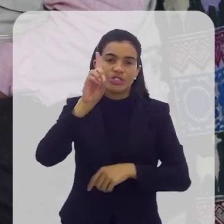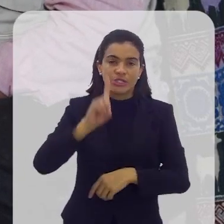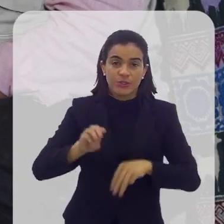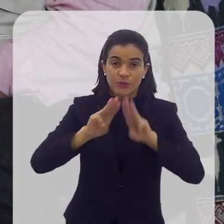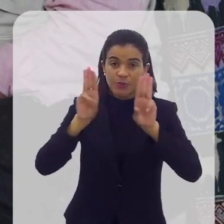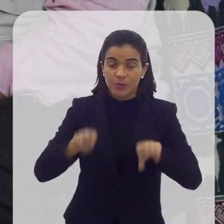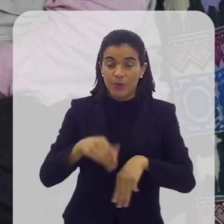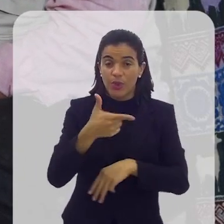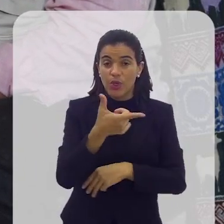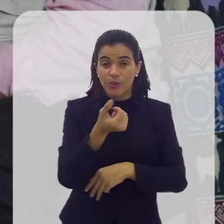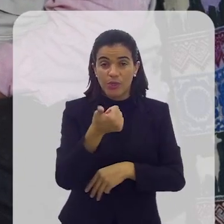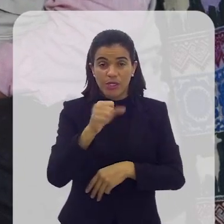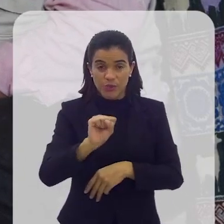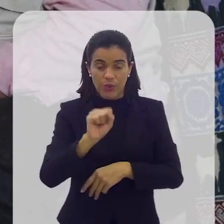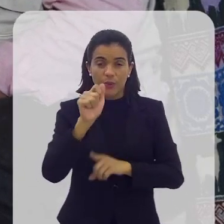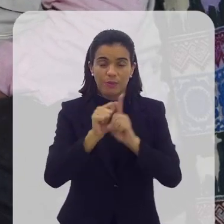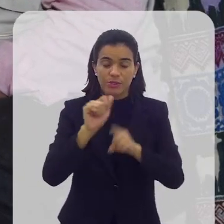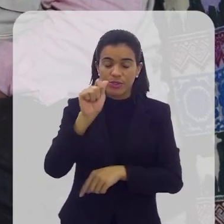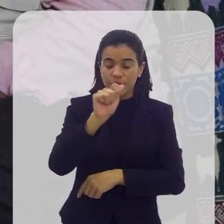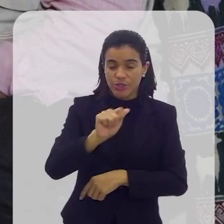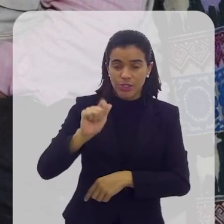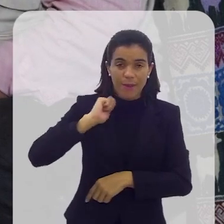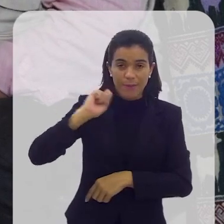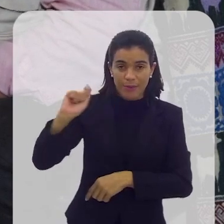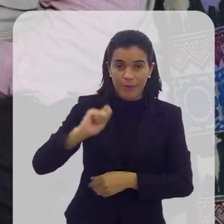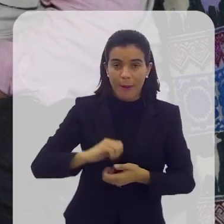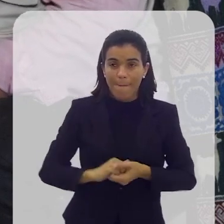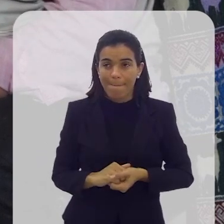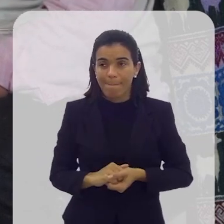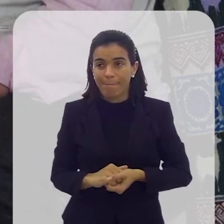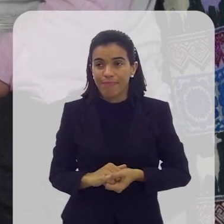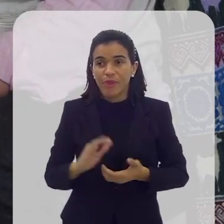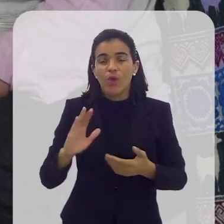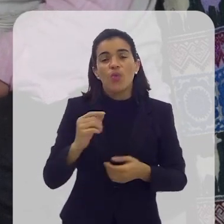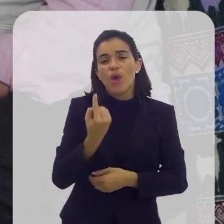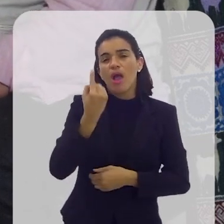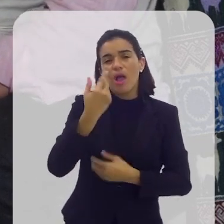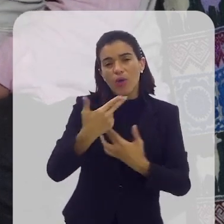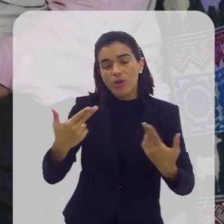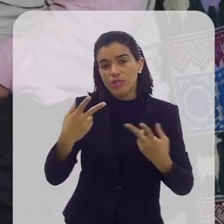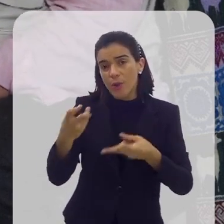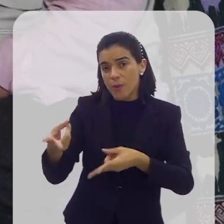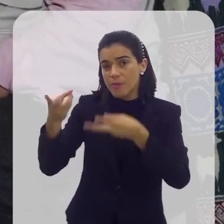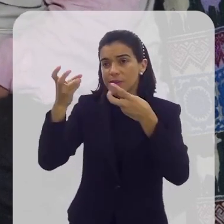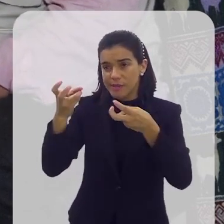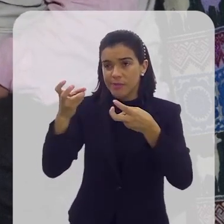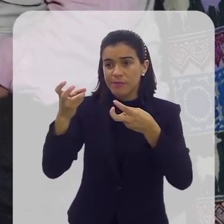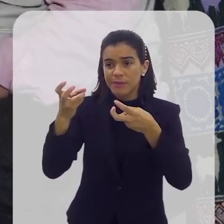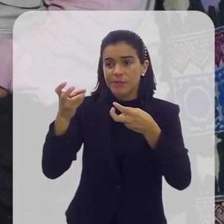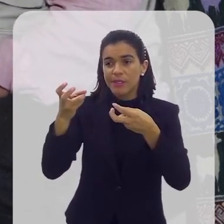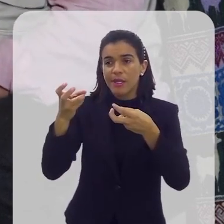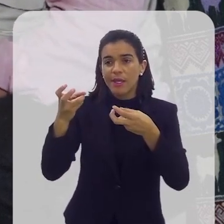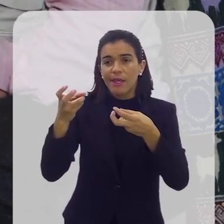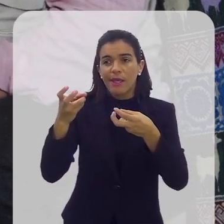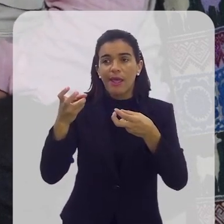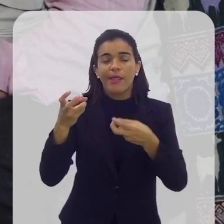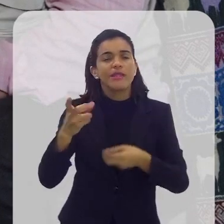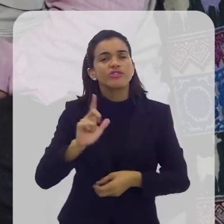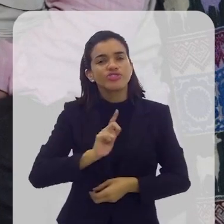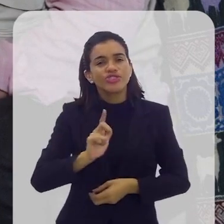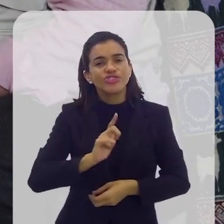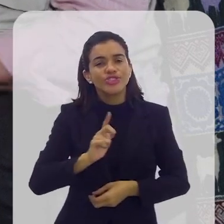esvaziou um pouco. Esvaziou tudo isso aqui, né? Então, era muita poeira e o comércio faliu. Então, as movelarias que